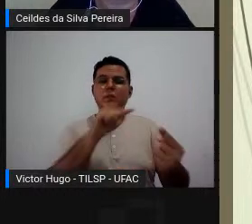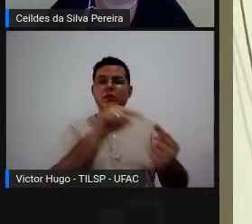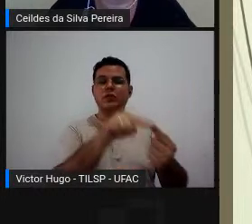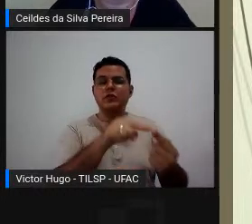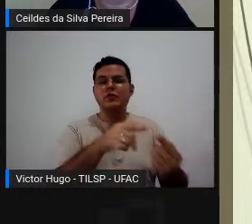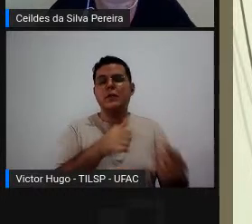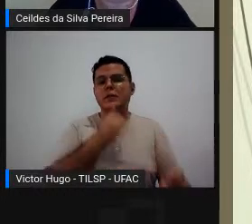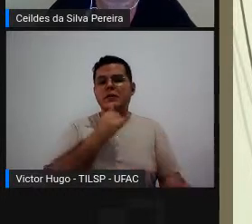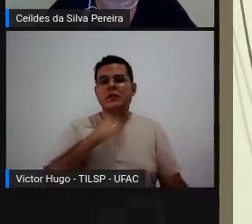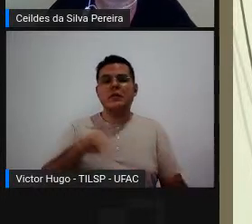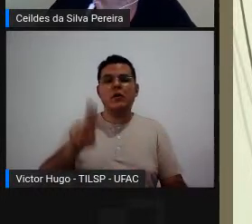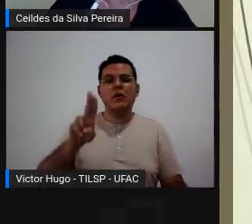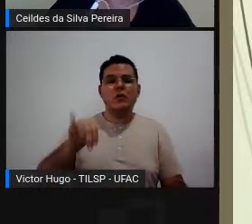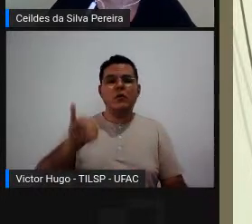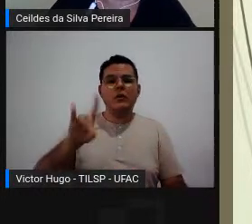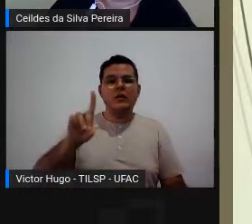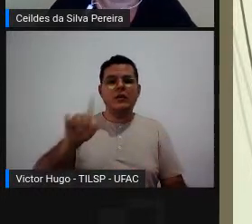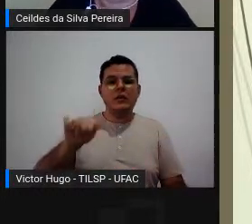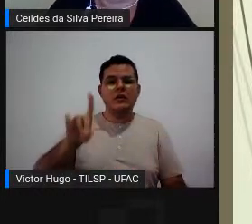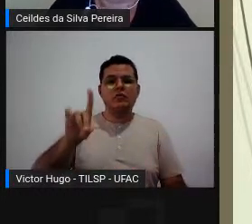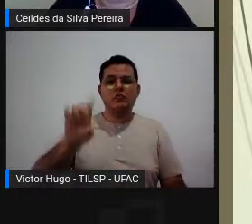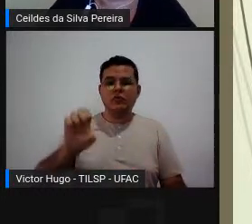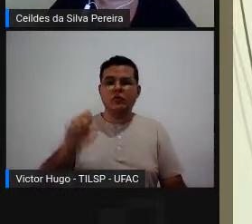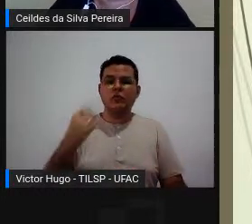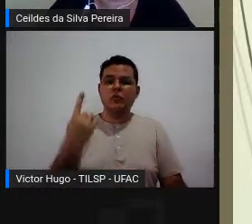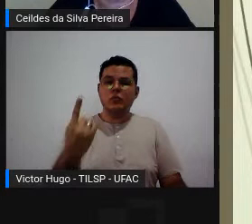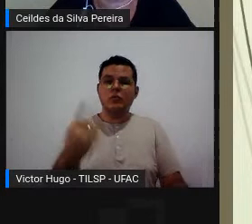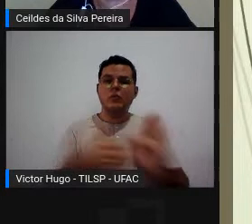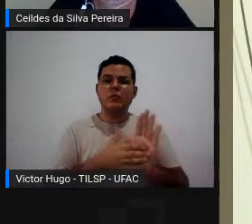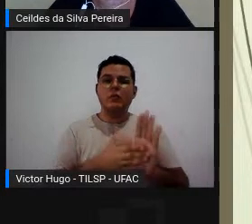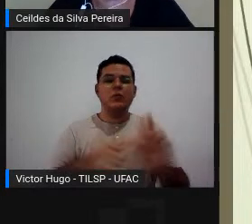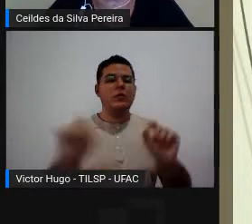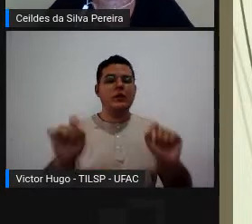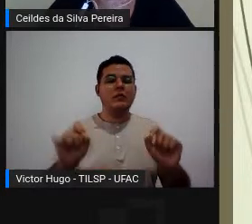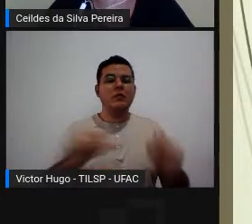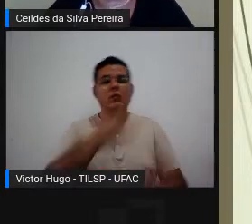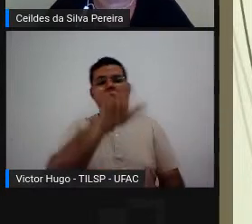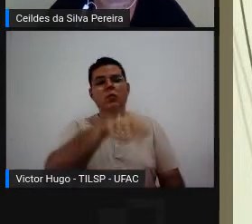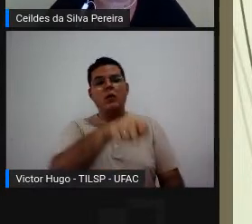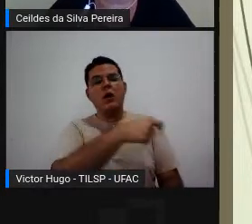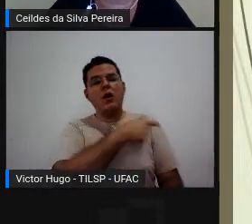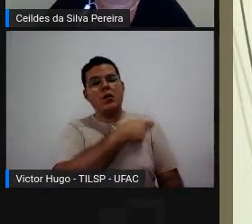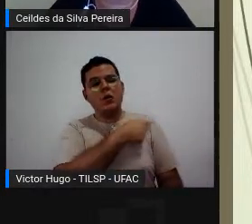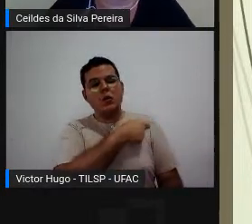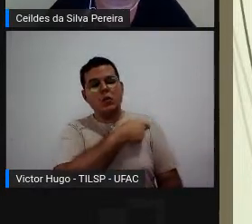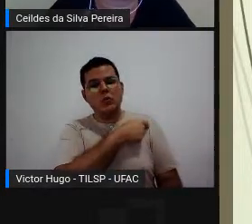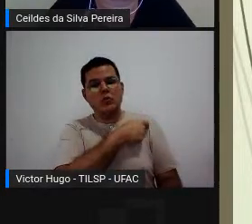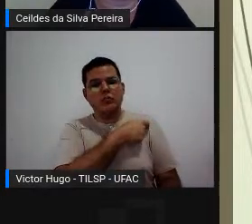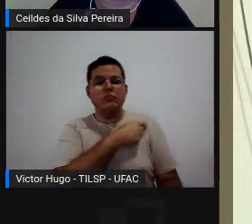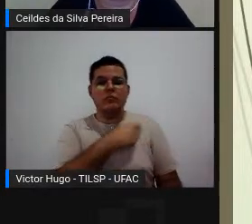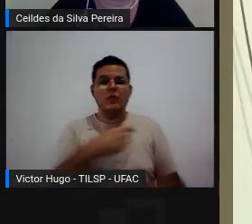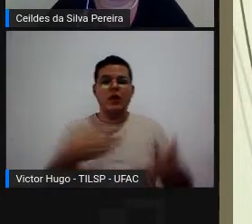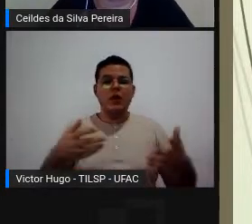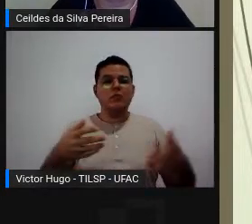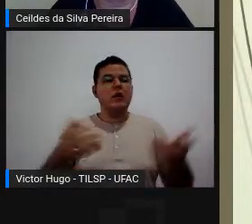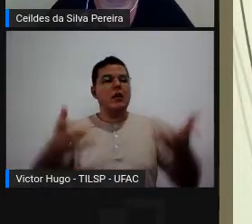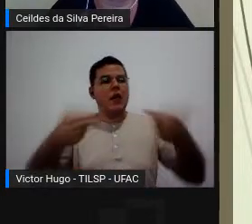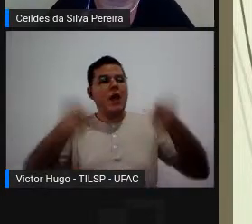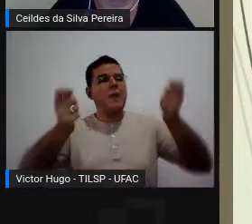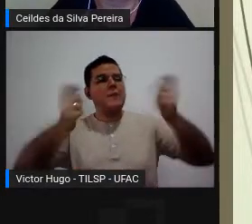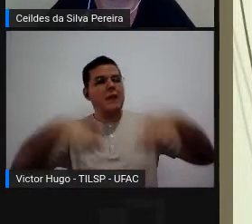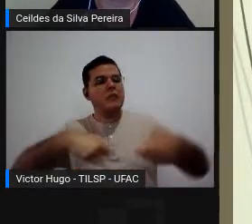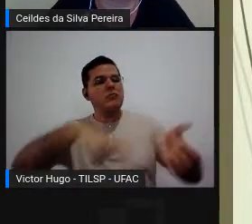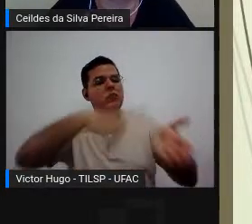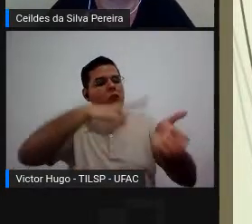proposta de um aluno deverá ser capaz de ler pronunciando e escrevendo corretamente as palavras. Esse é um